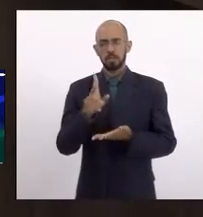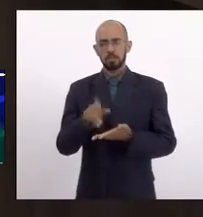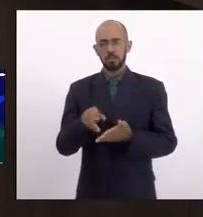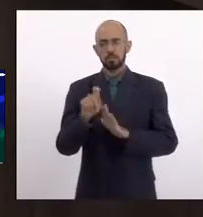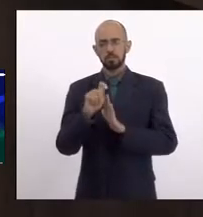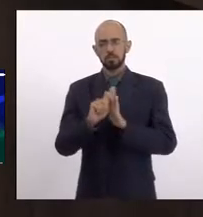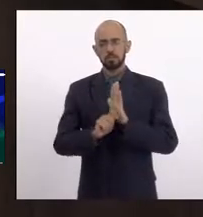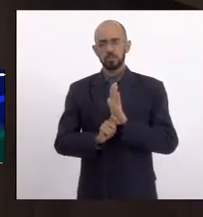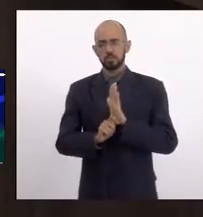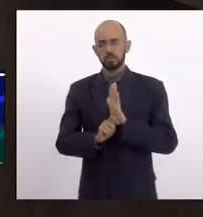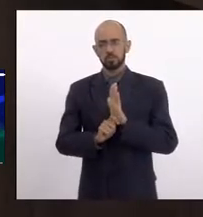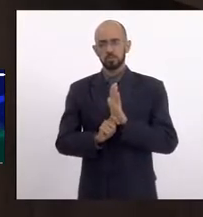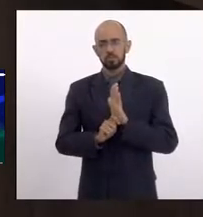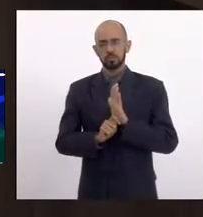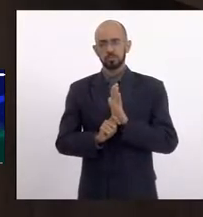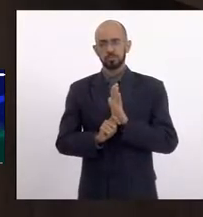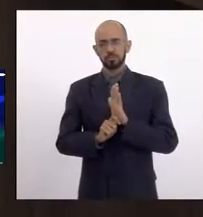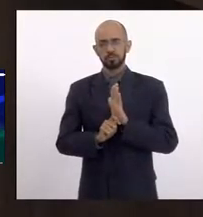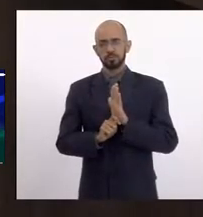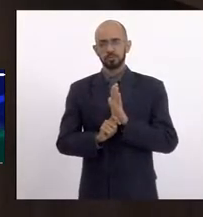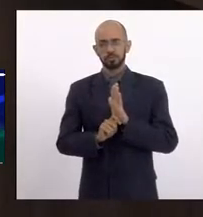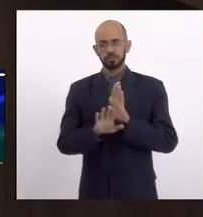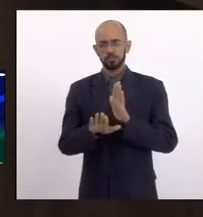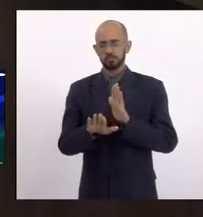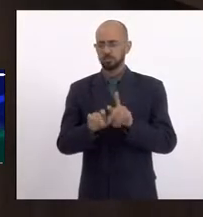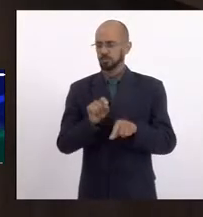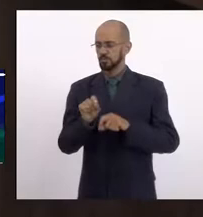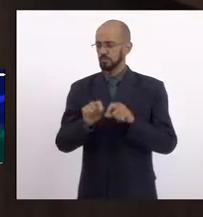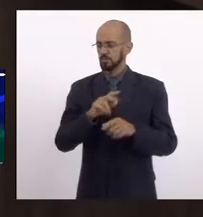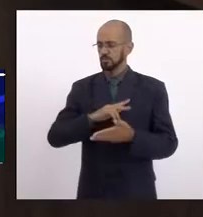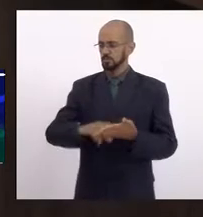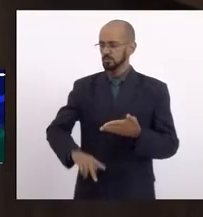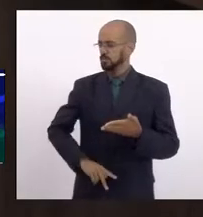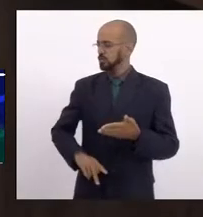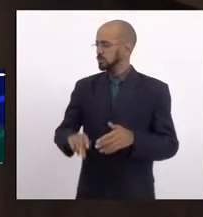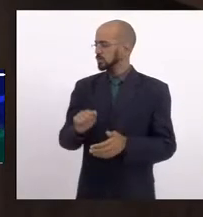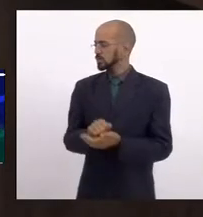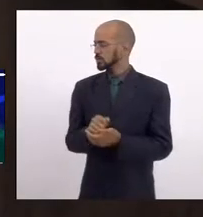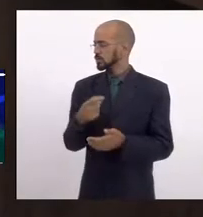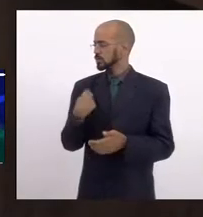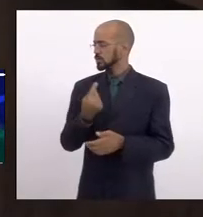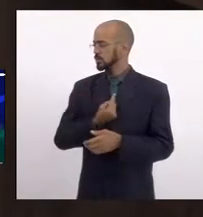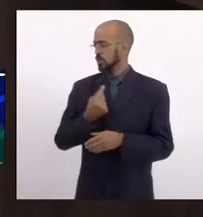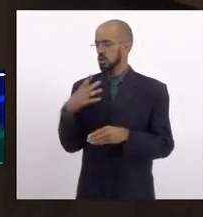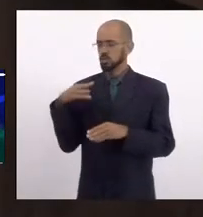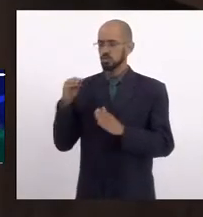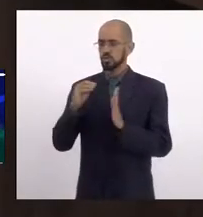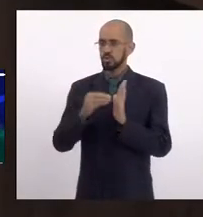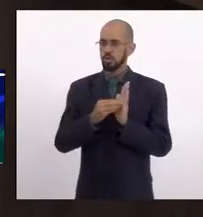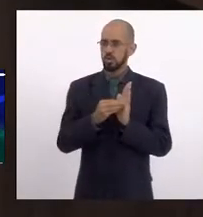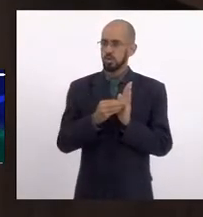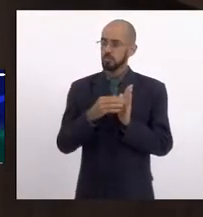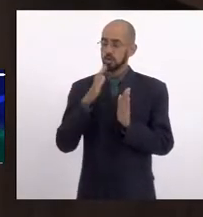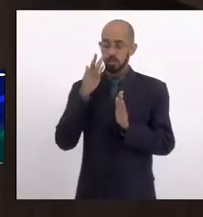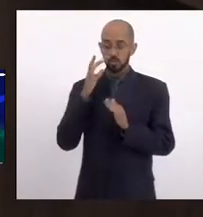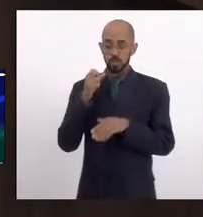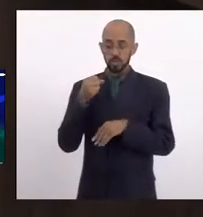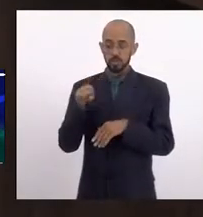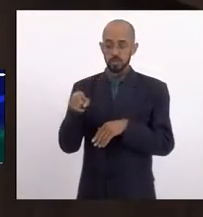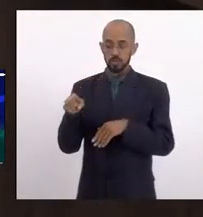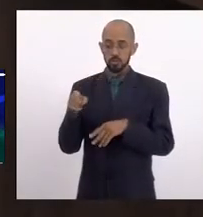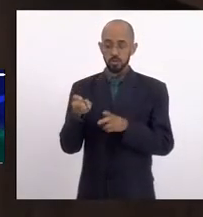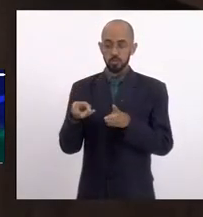redação e agora seu presente nós incluímos não sei se vossa excelência prestou atenção